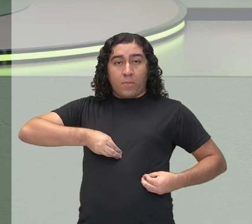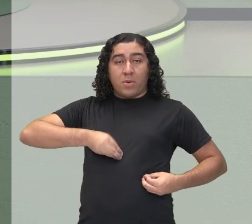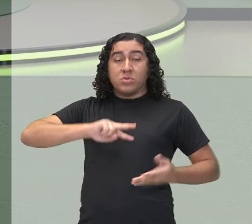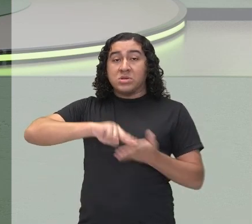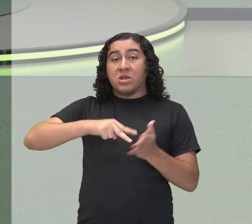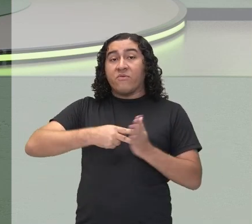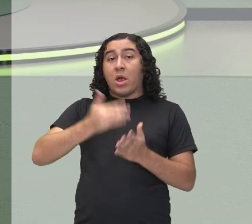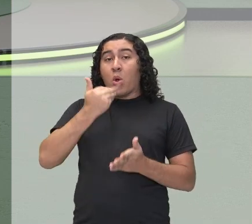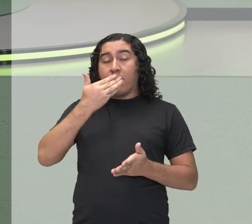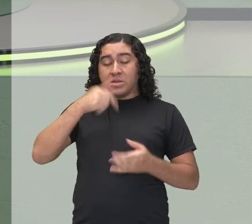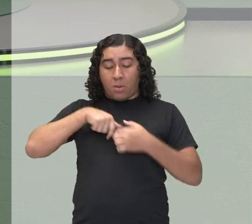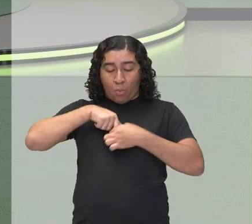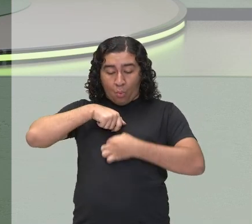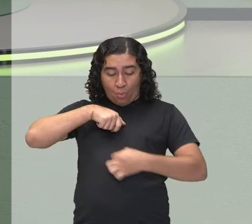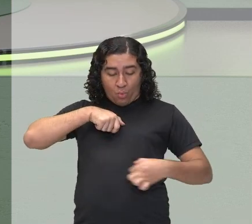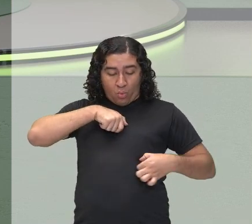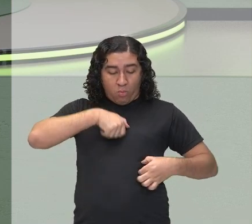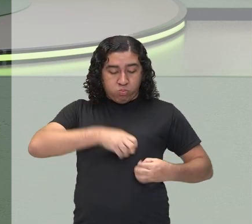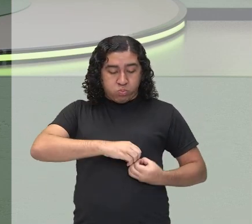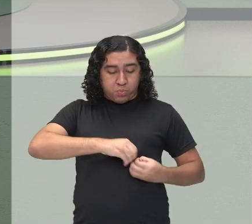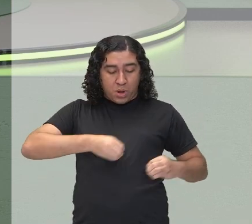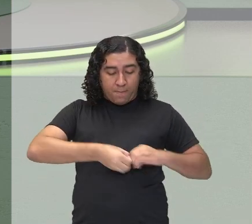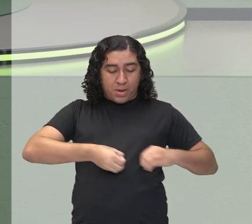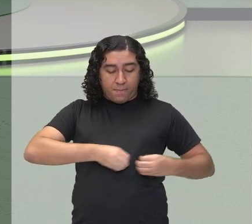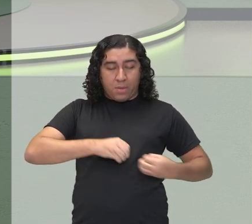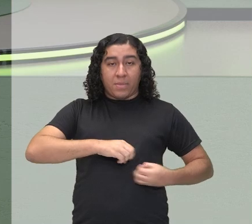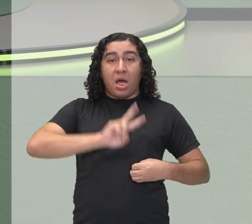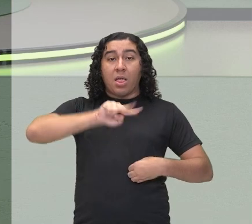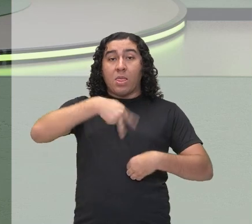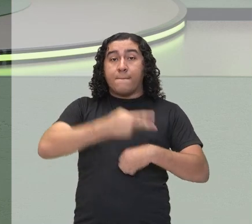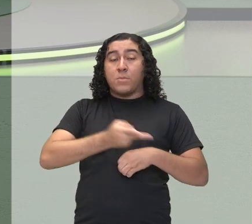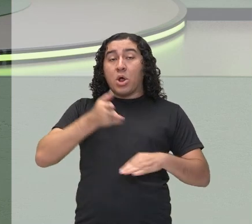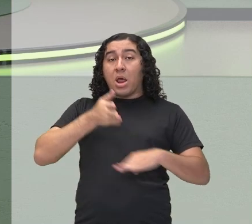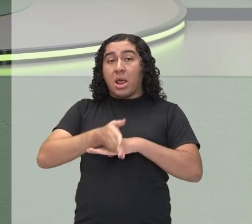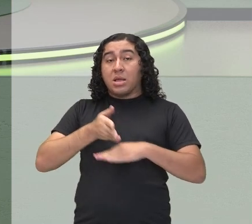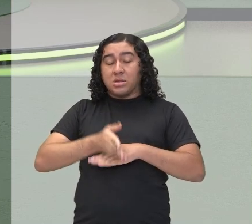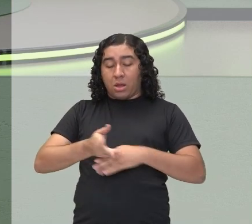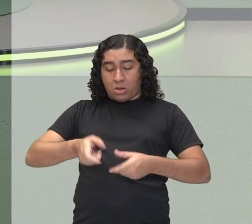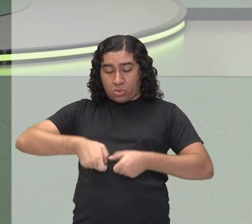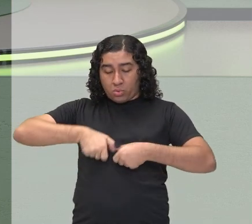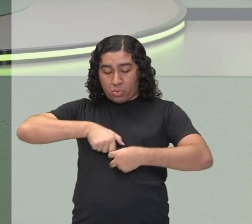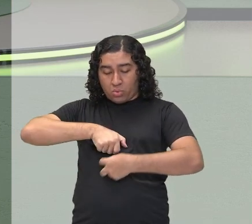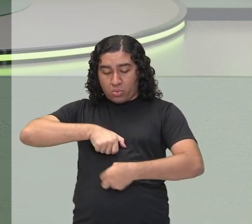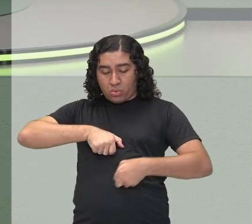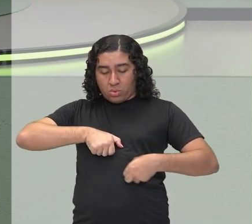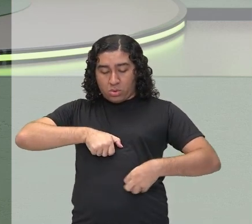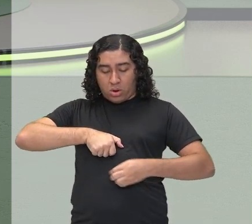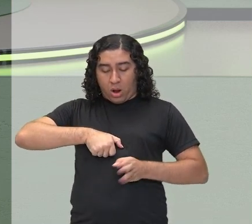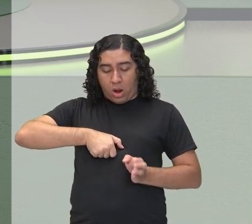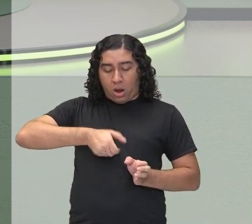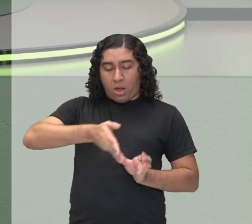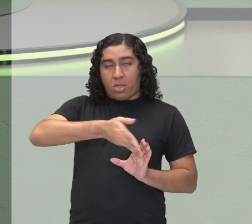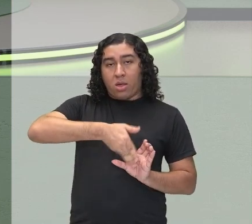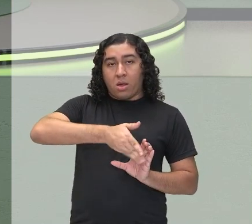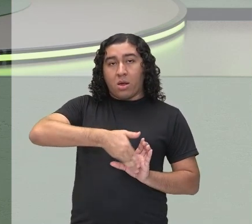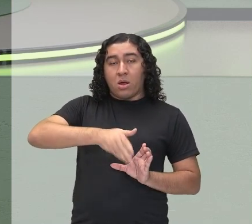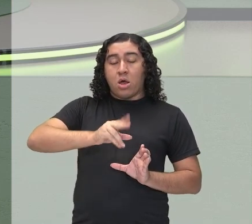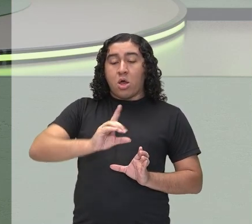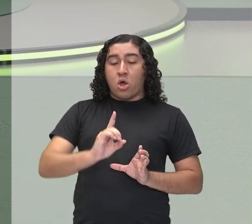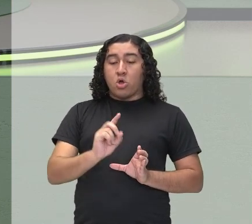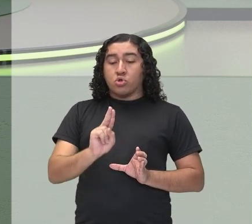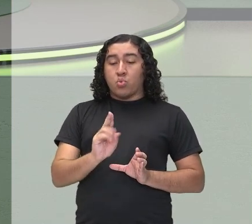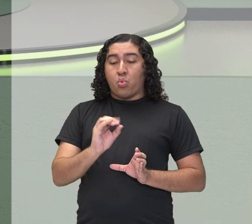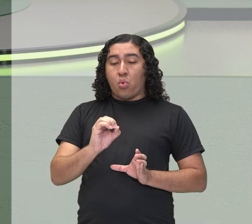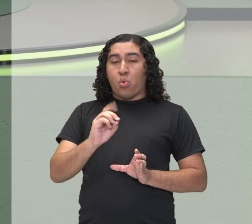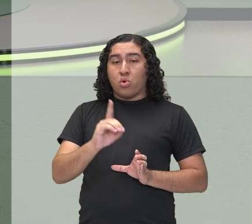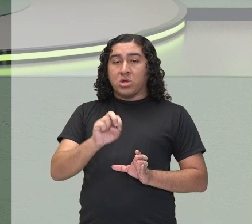digestão. Na primeira parte do intestino delgado, que é chamado de duodeno, a gente vai observar que aqui,